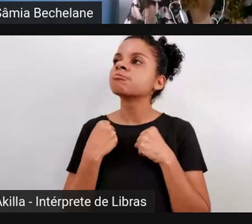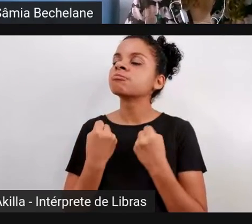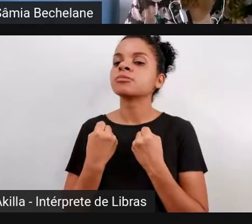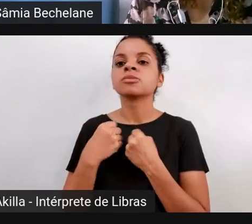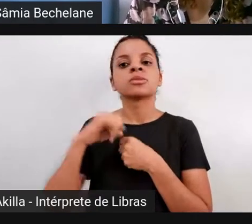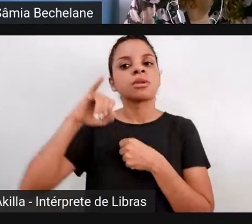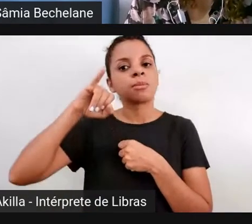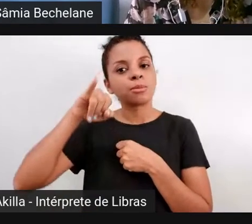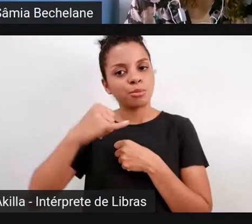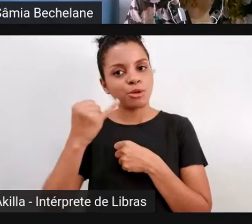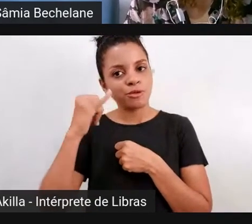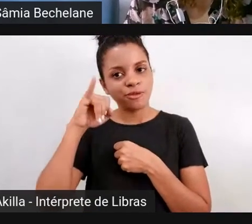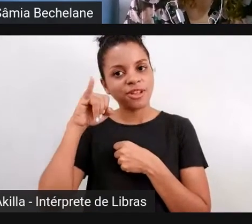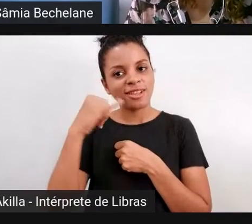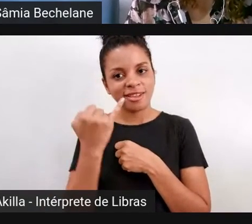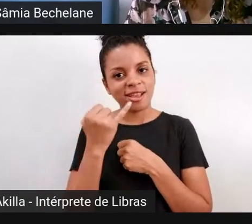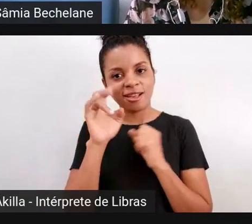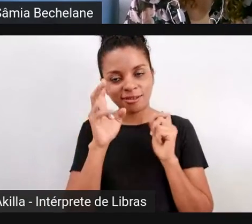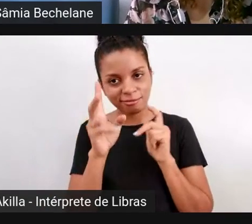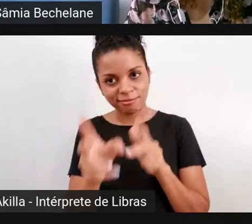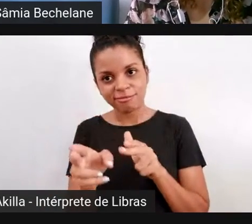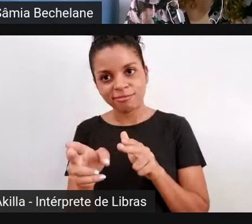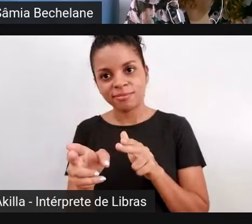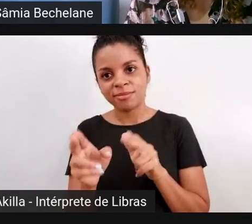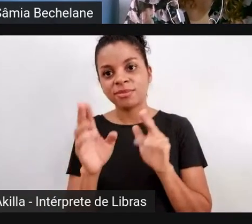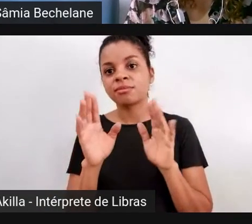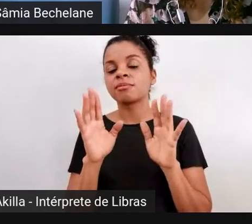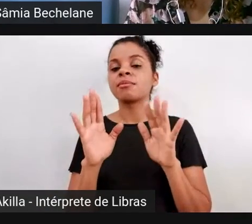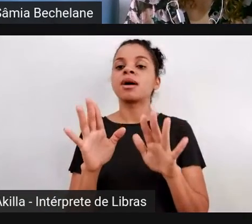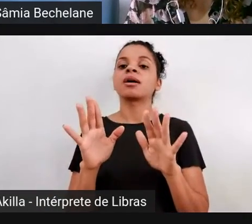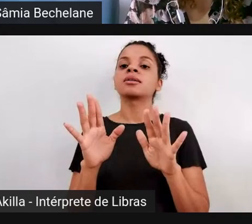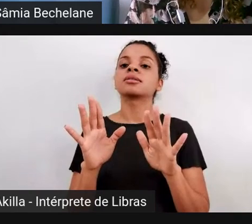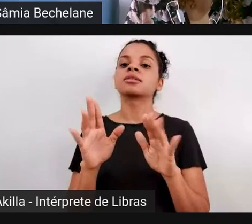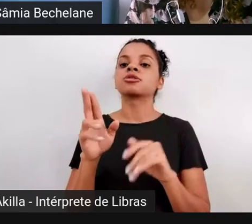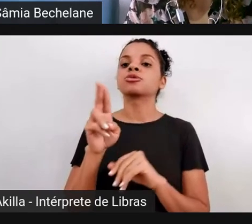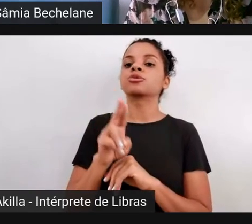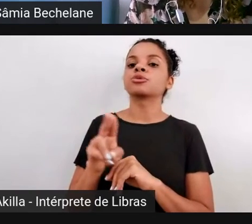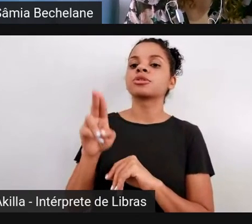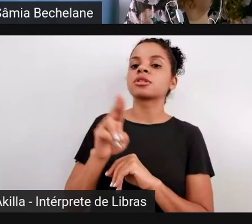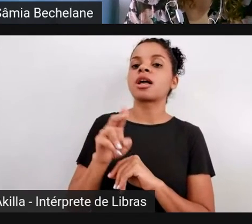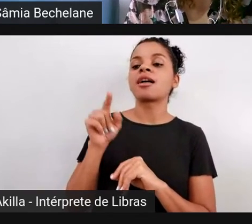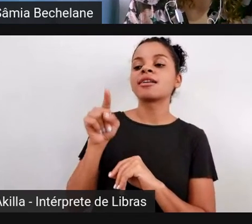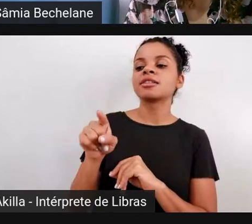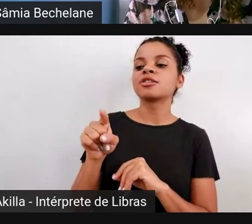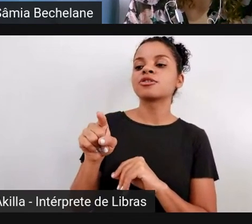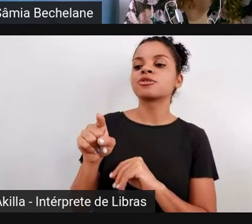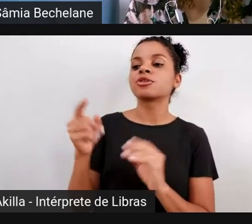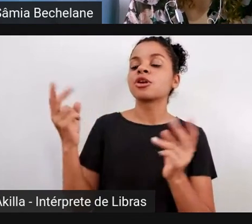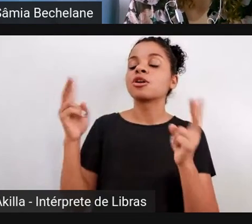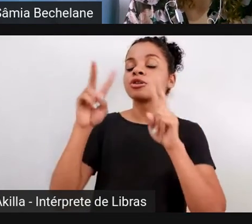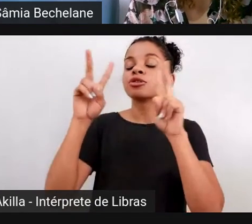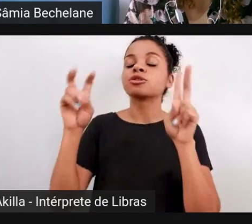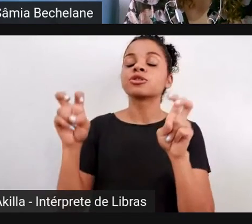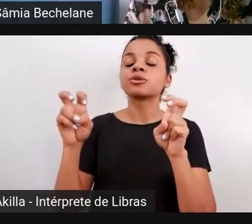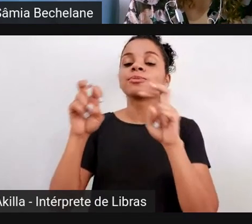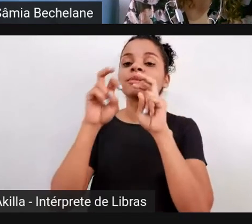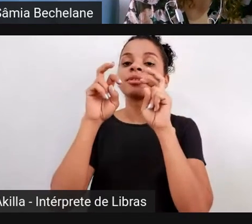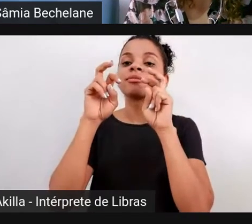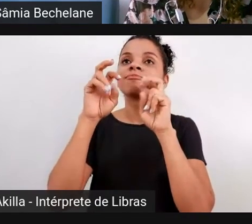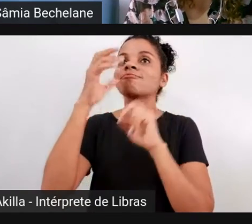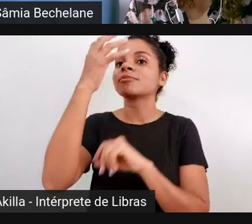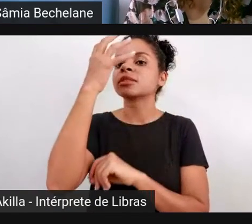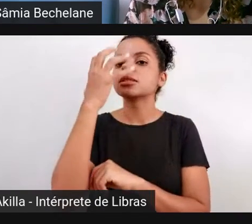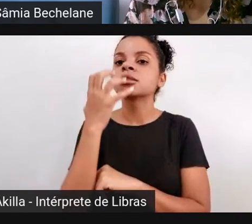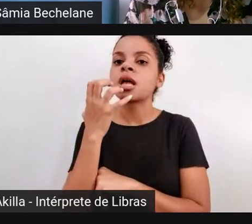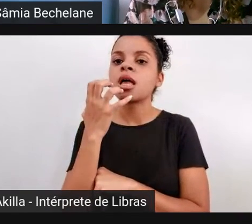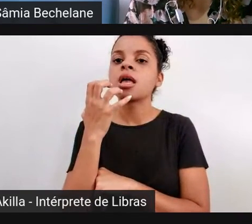movimento de distração que já está acontecendo, mas usar essa distração para falar de coisa séria, para falar de coisa árida. Não